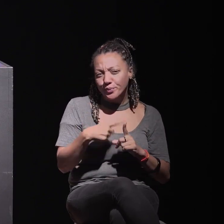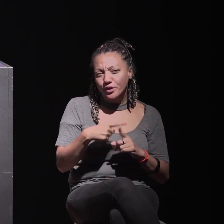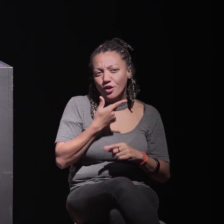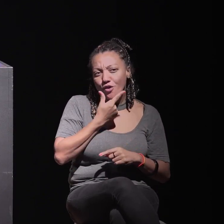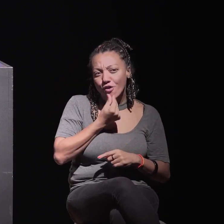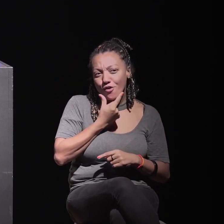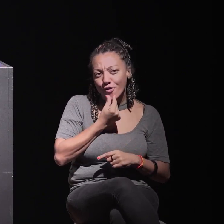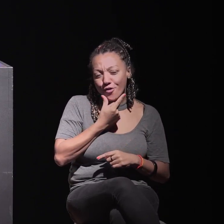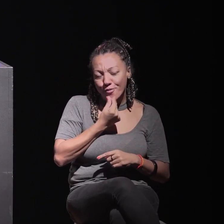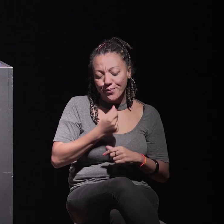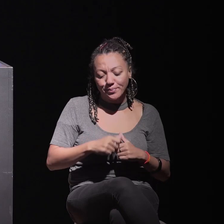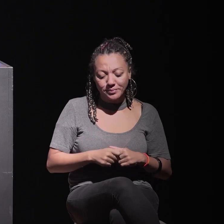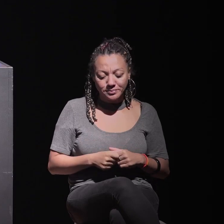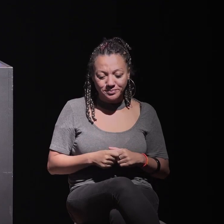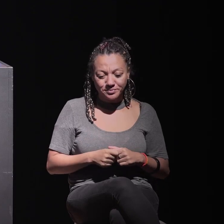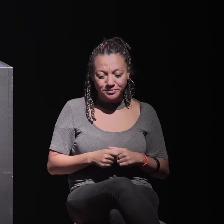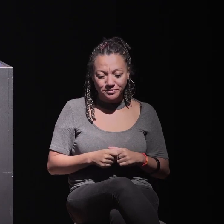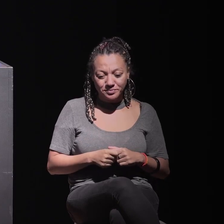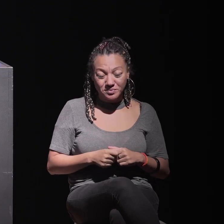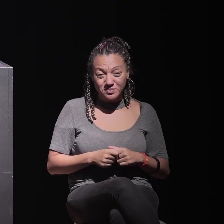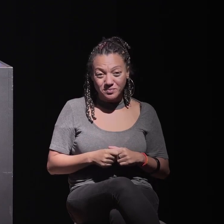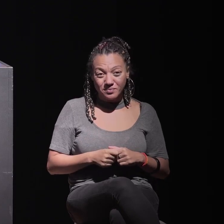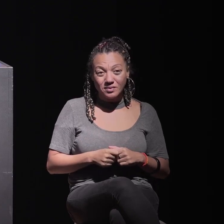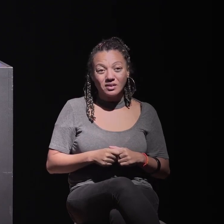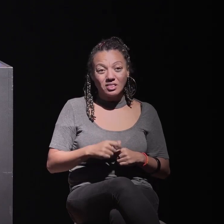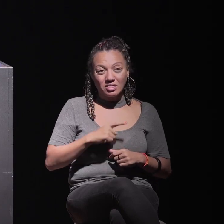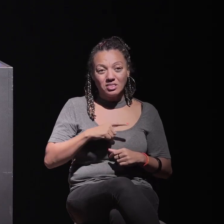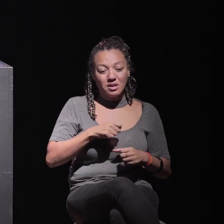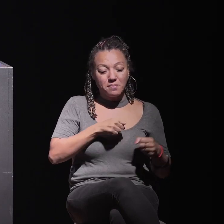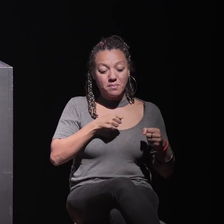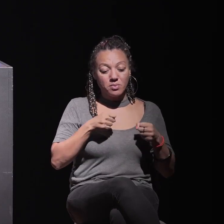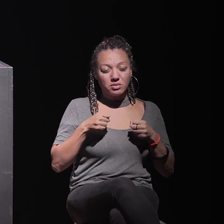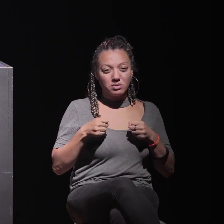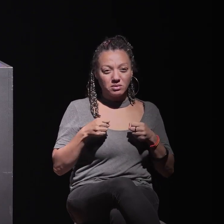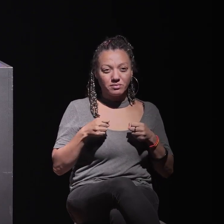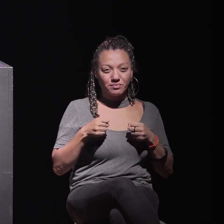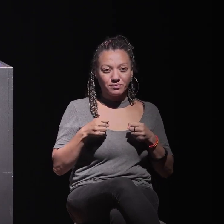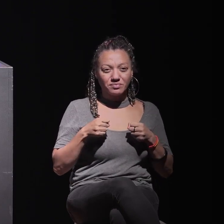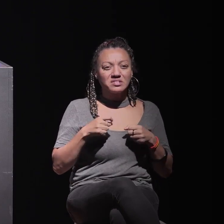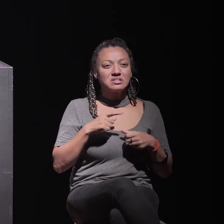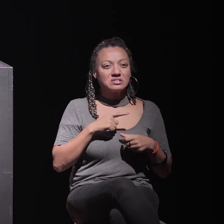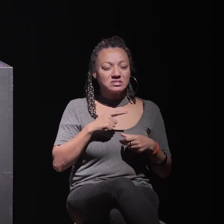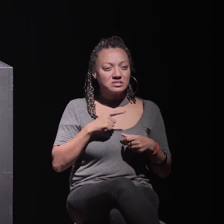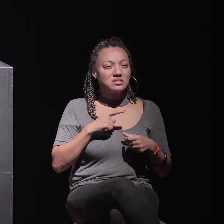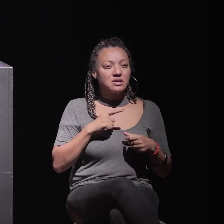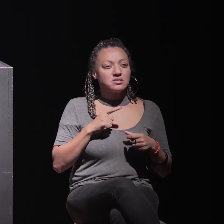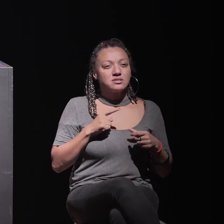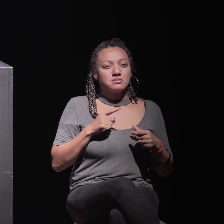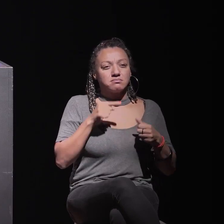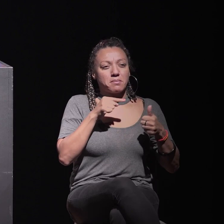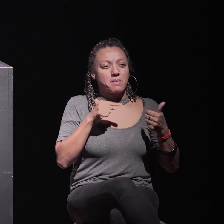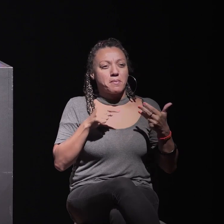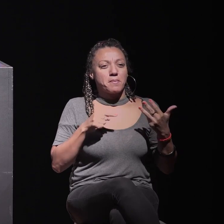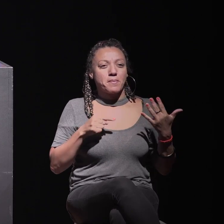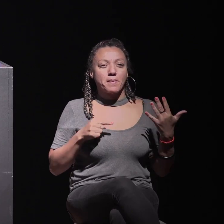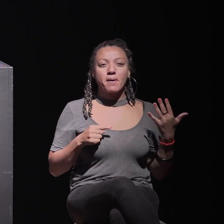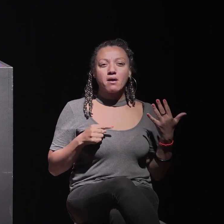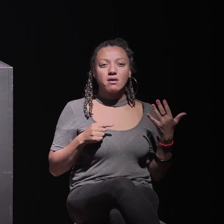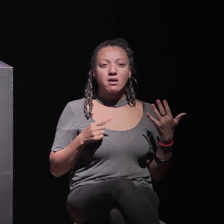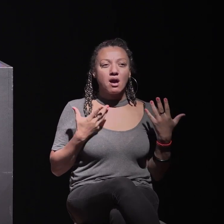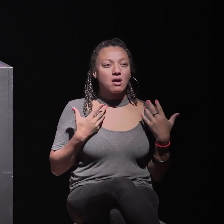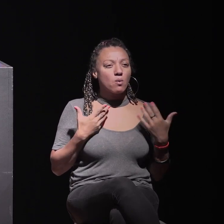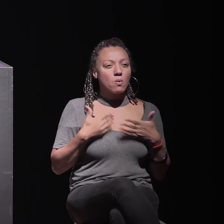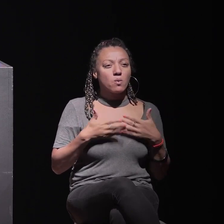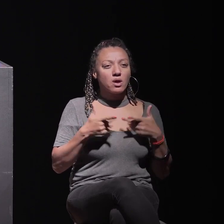homens, quando são questionados quanto ao seu papel de poder ou ao que a sociedade lhes ofereceria, né, que seria ser